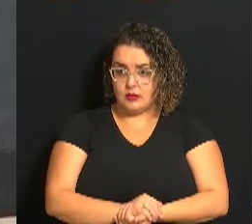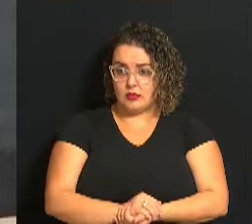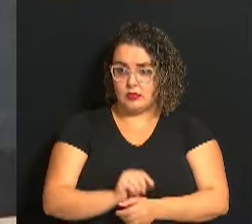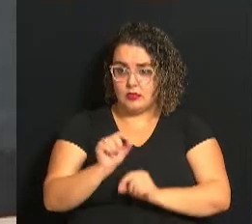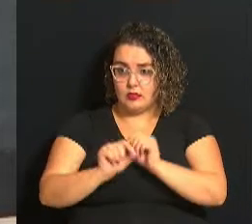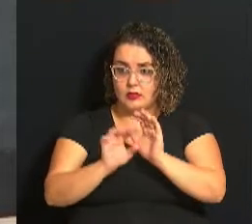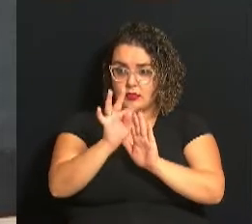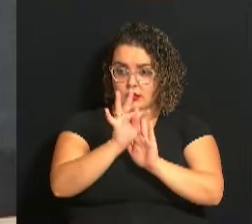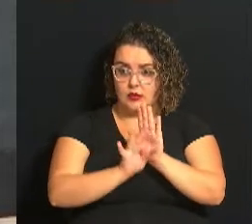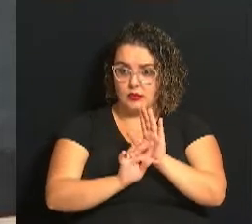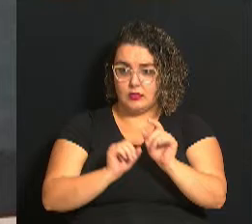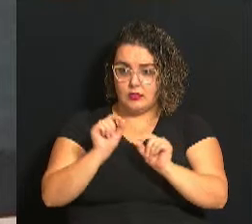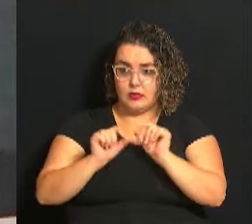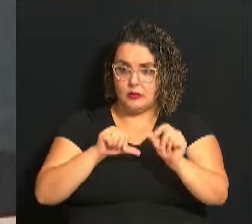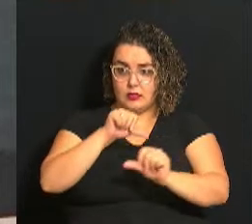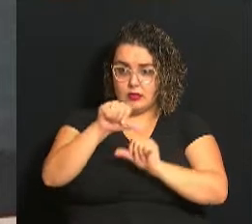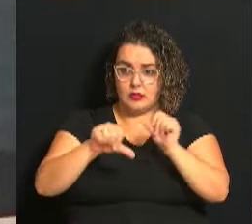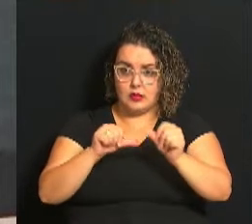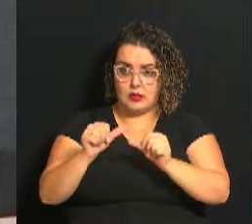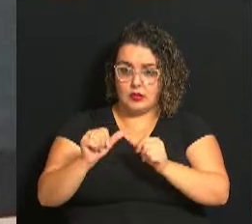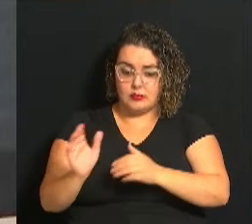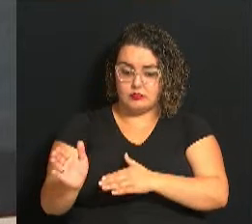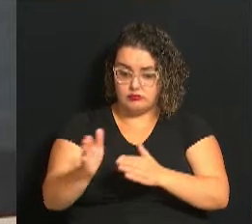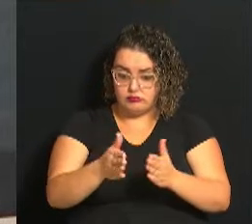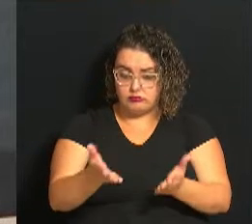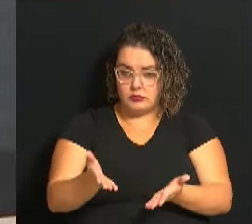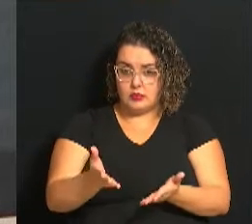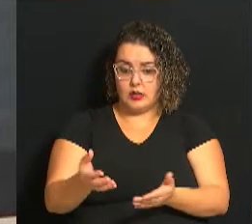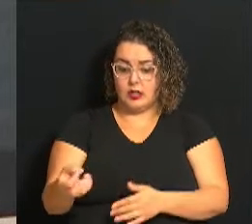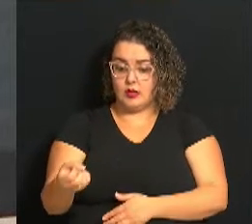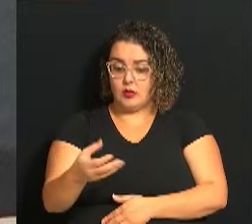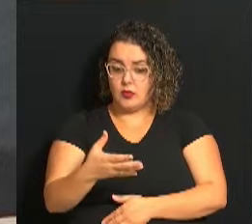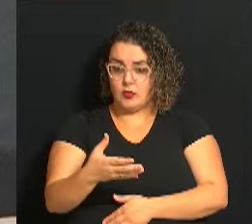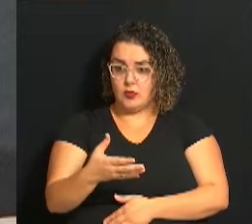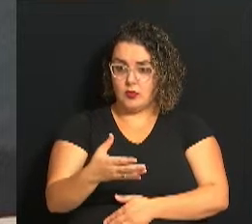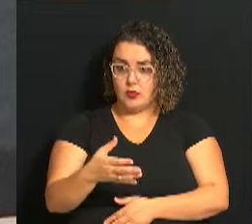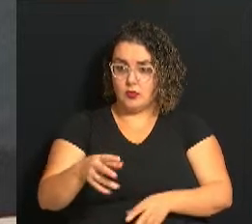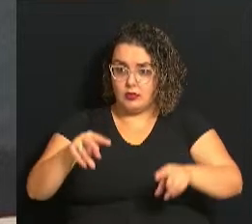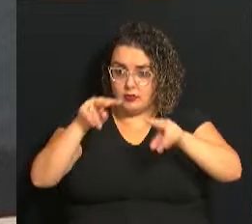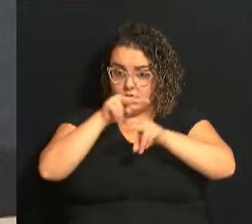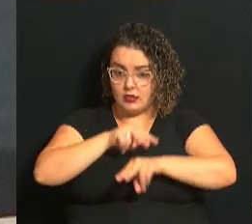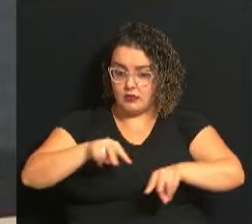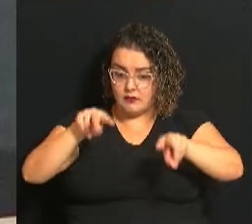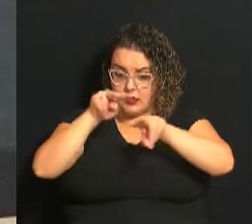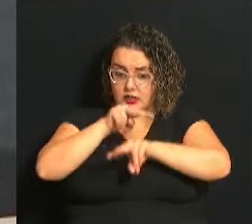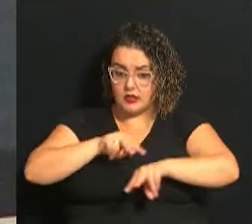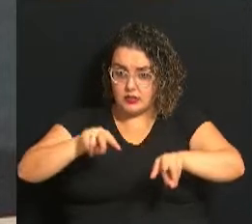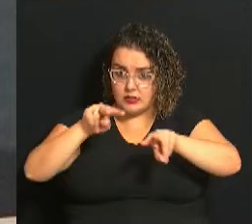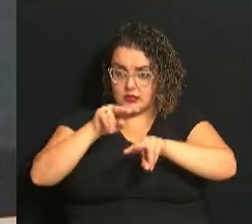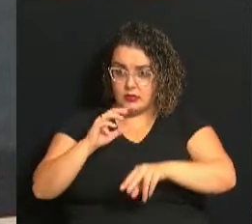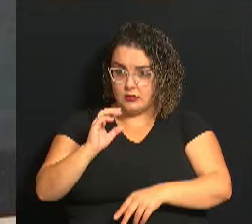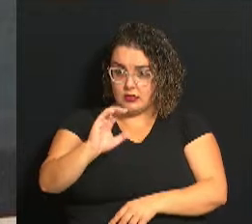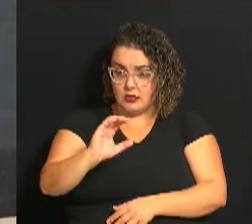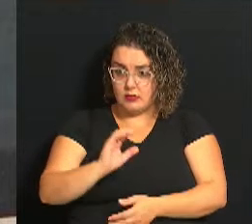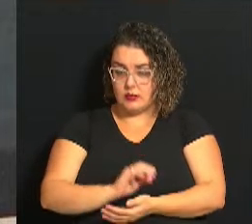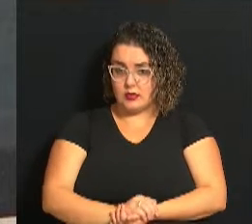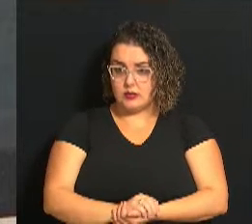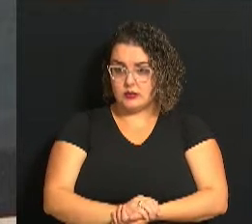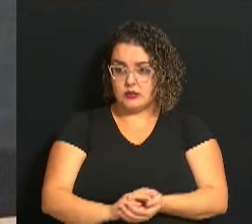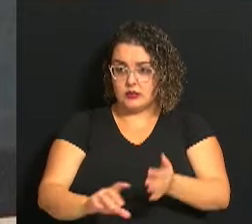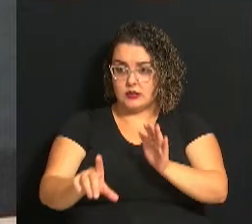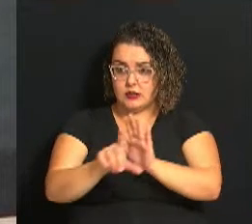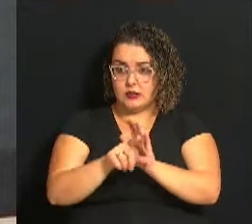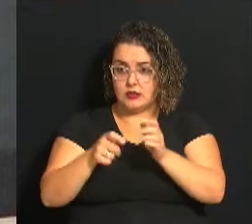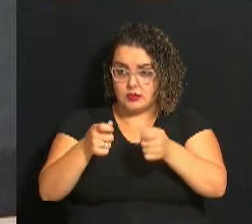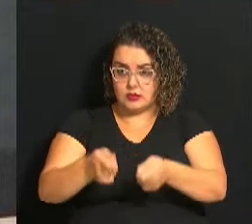aquela modificação de rota, aquela nova ótica que é posta na lei, nos